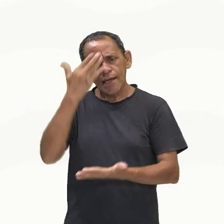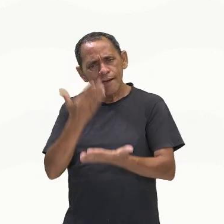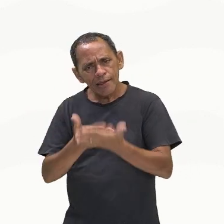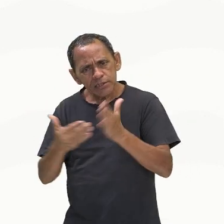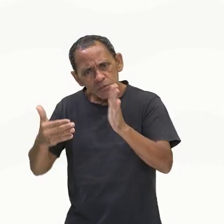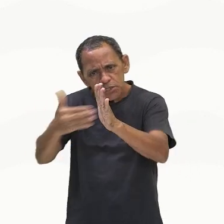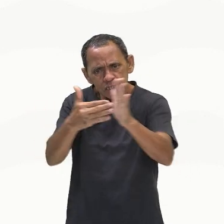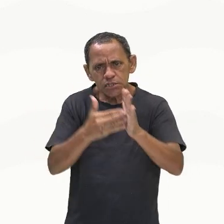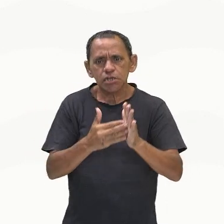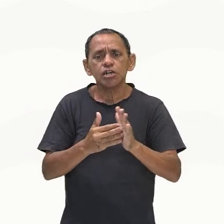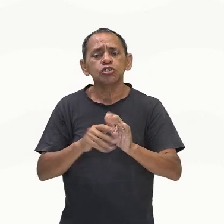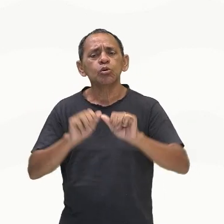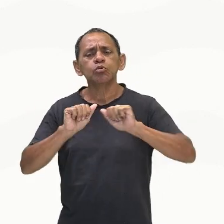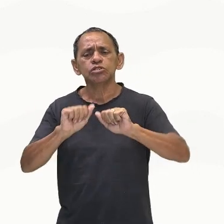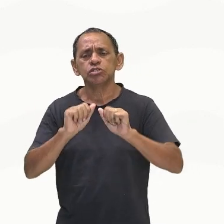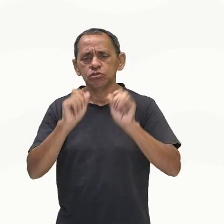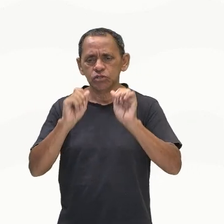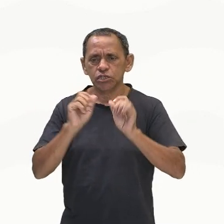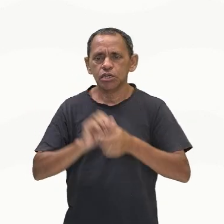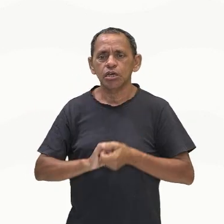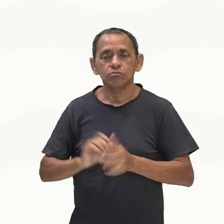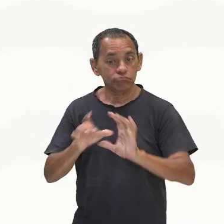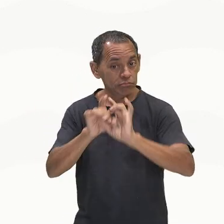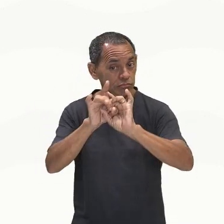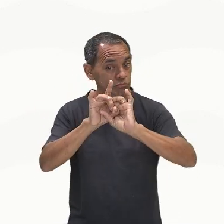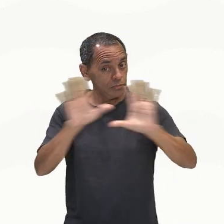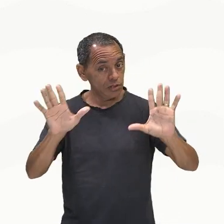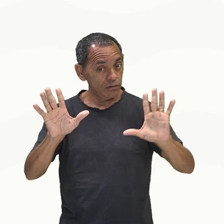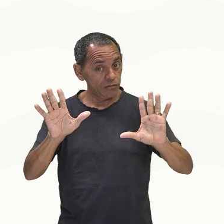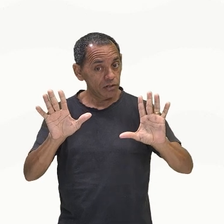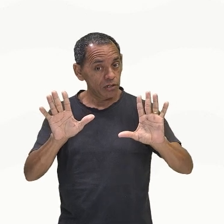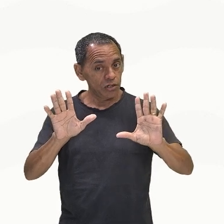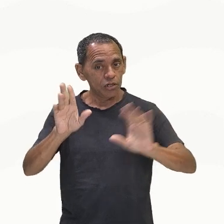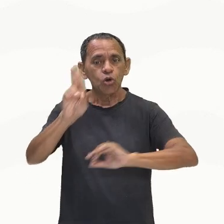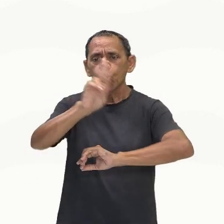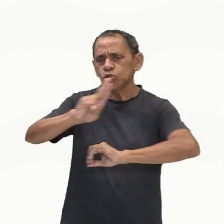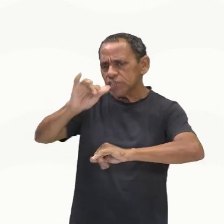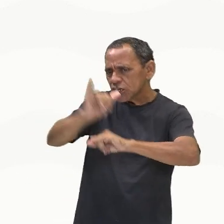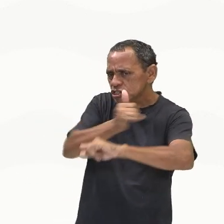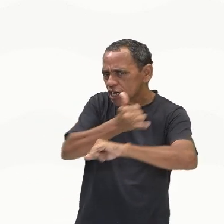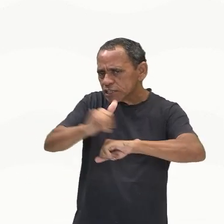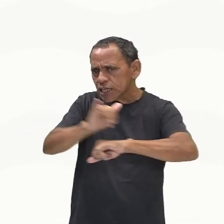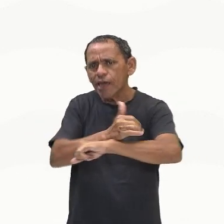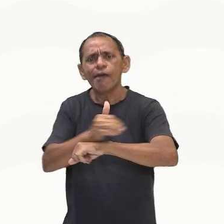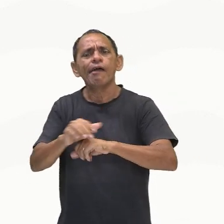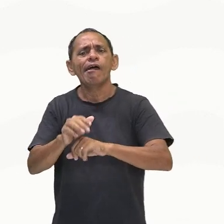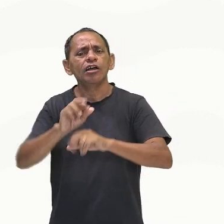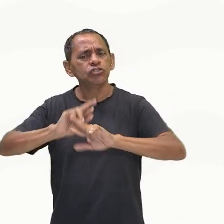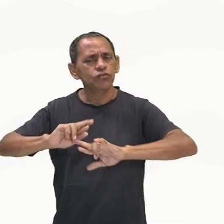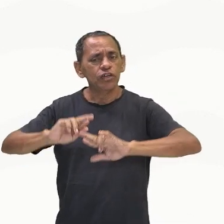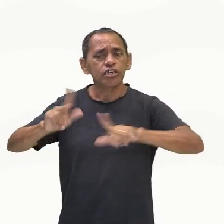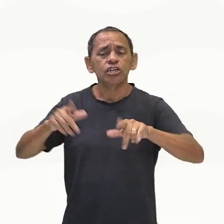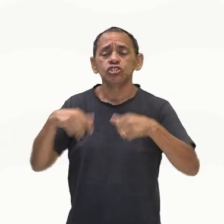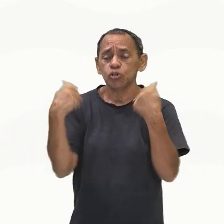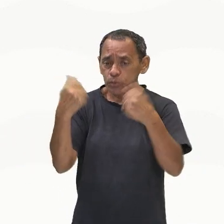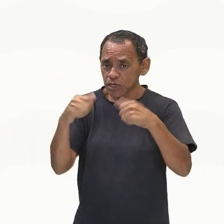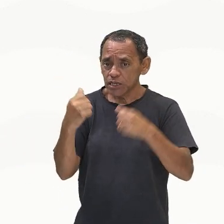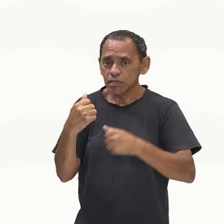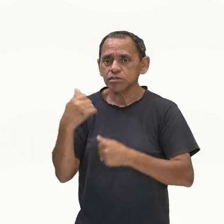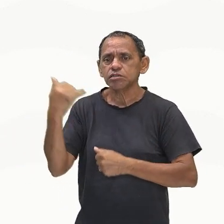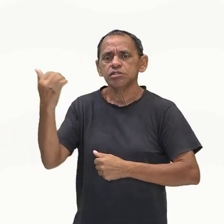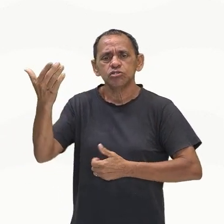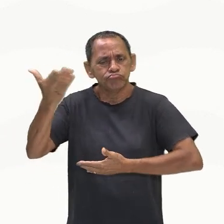ir compreendê-la e me libertar dela. Então, tenha uma conversa sincera consigo